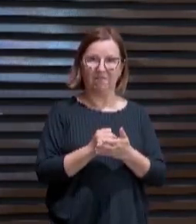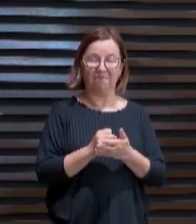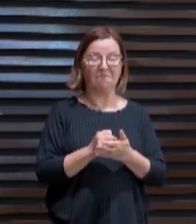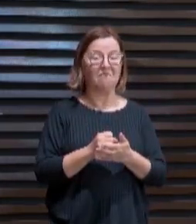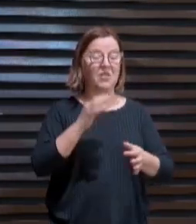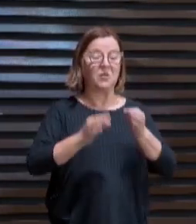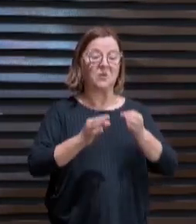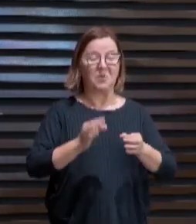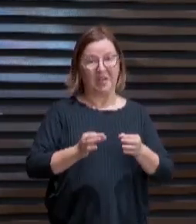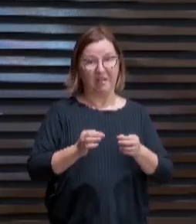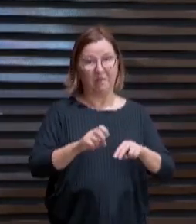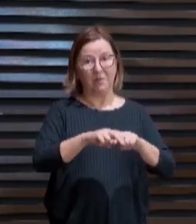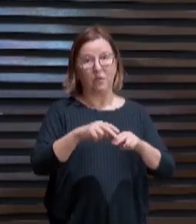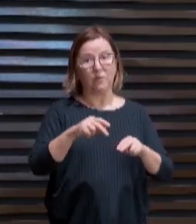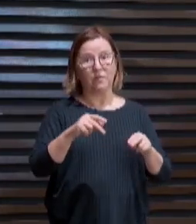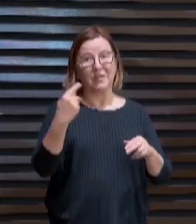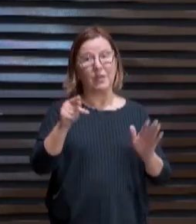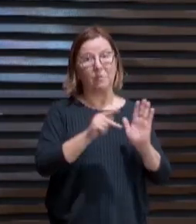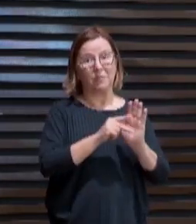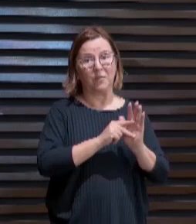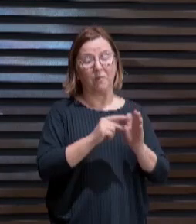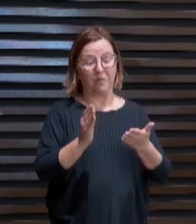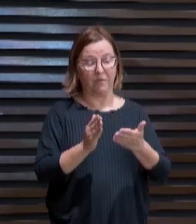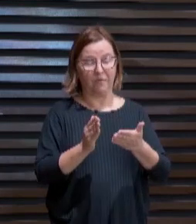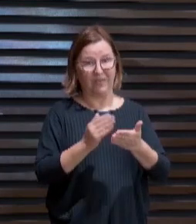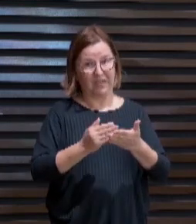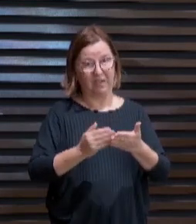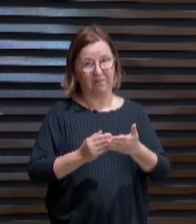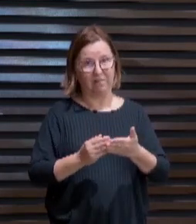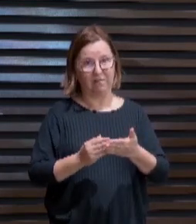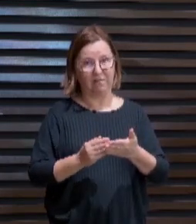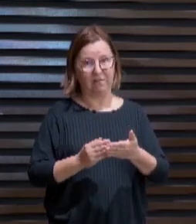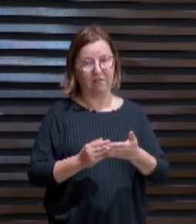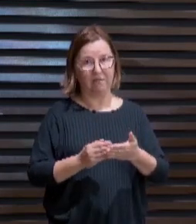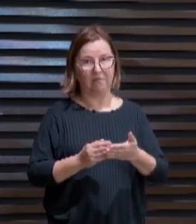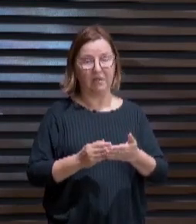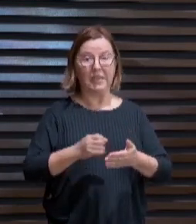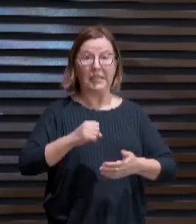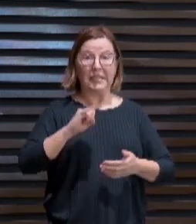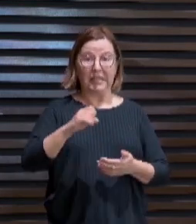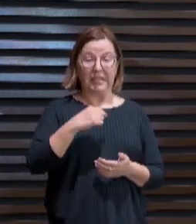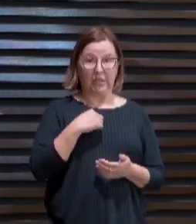livro, cada um com o seu livrinho. Meu irmão, se eu for julgado de acordo com o meu livro,